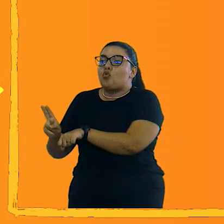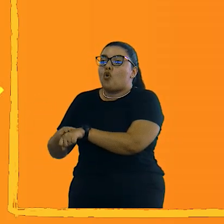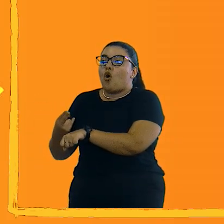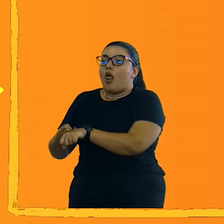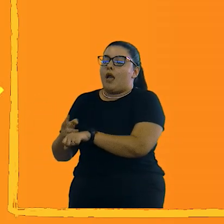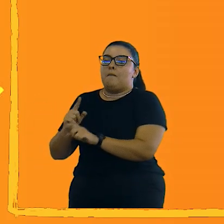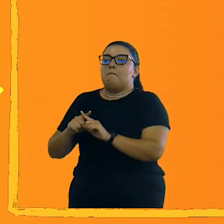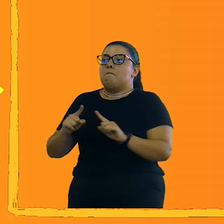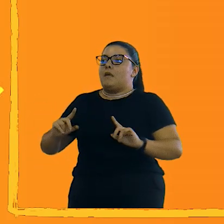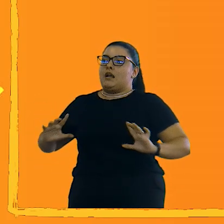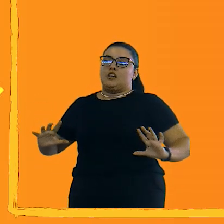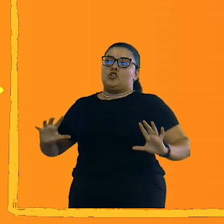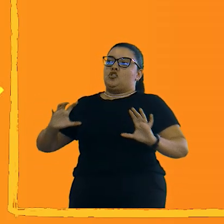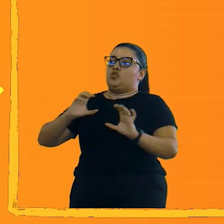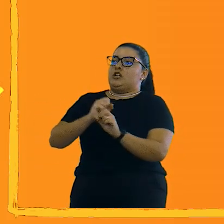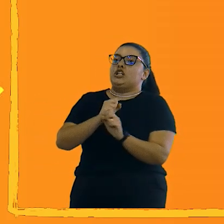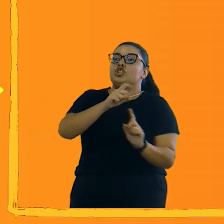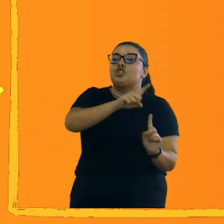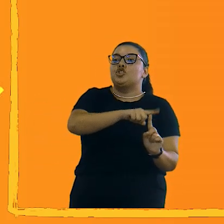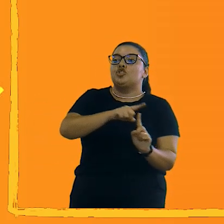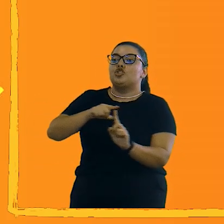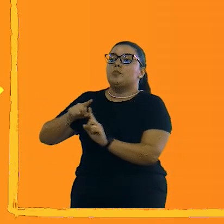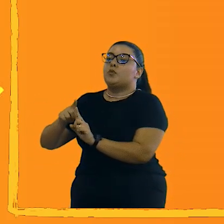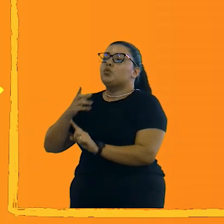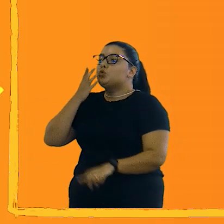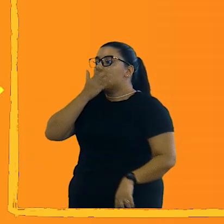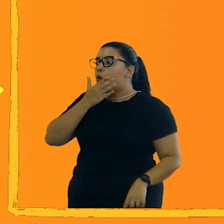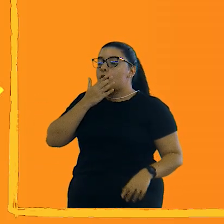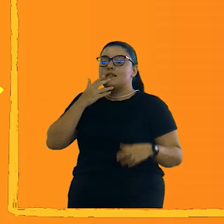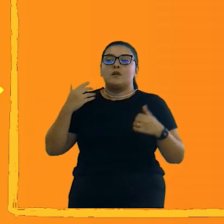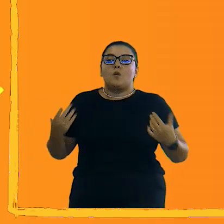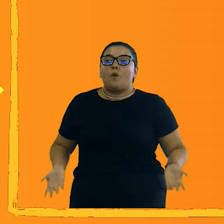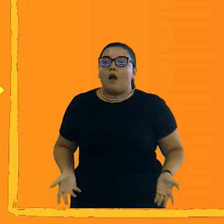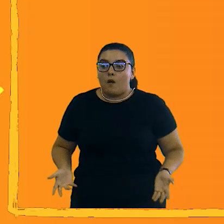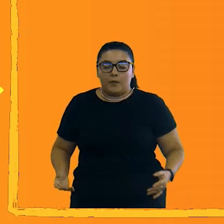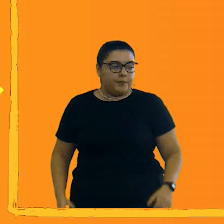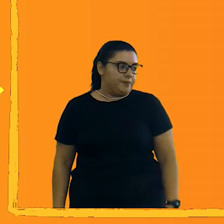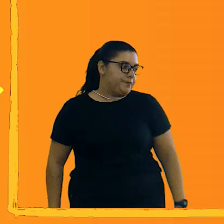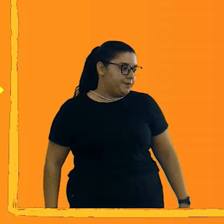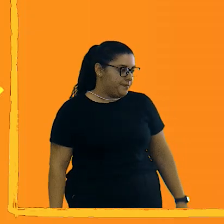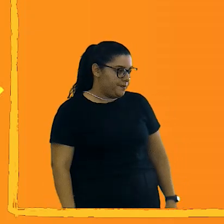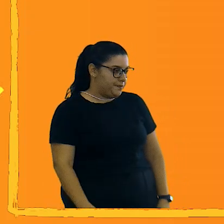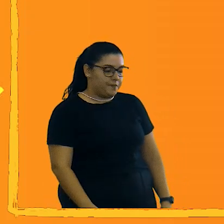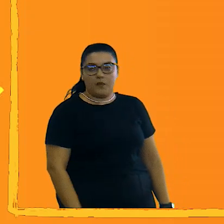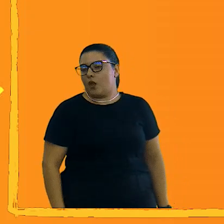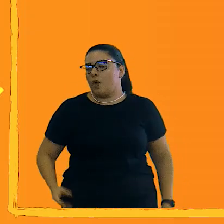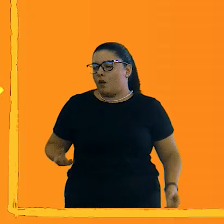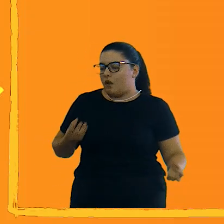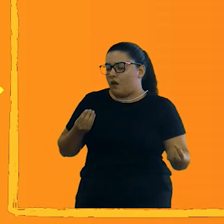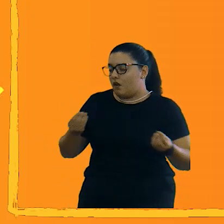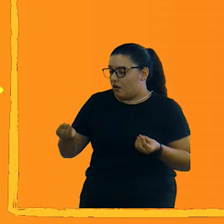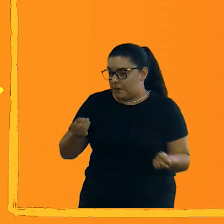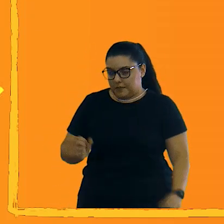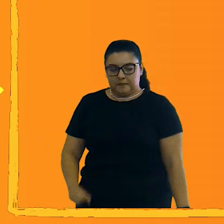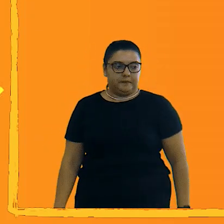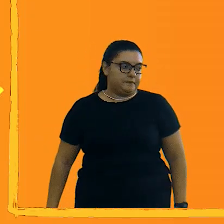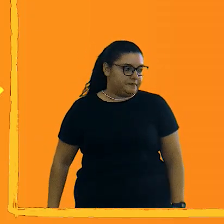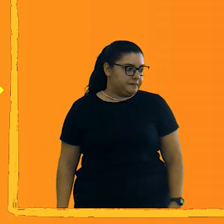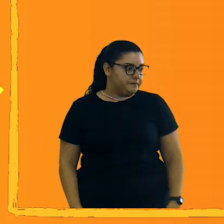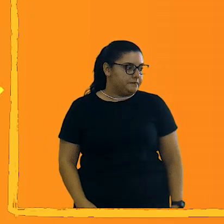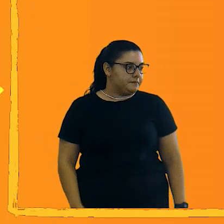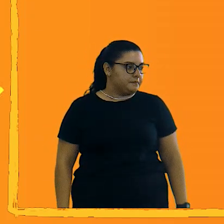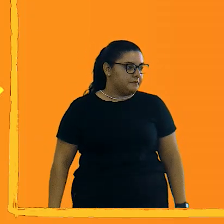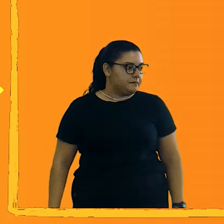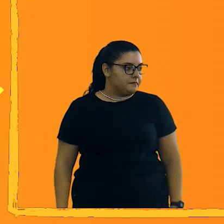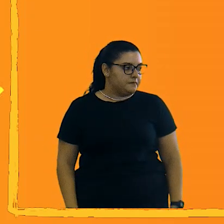o total de cada tipo de doce como é que você faria gente diz aí